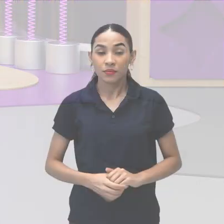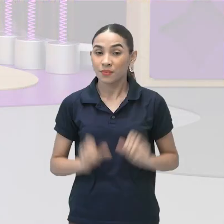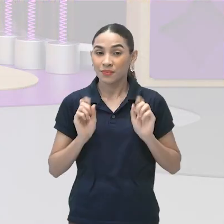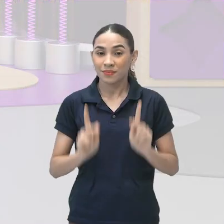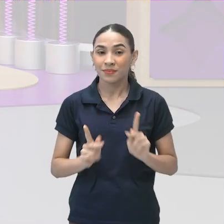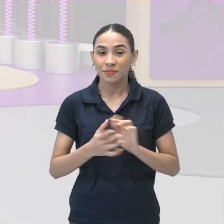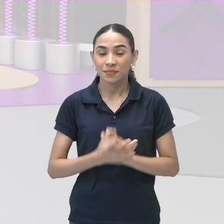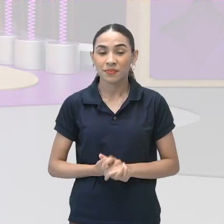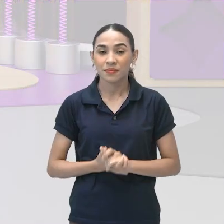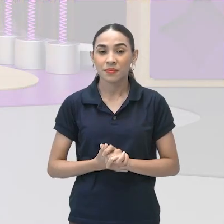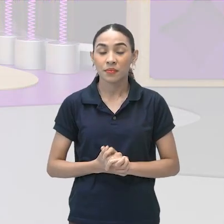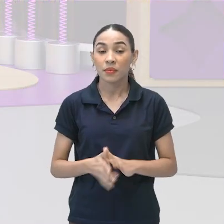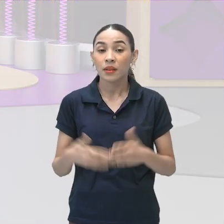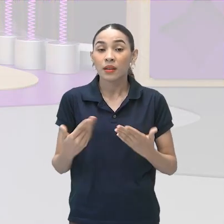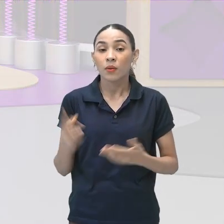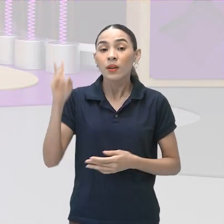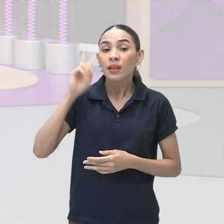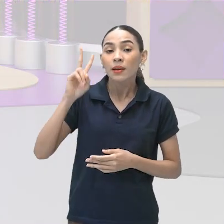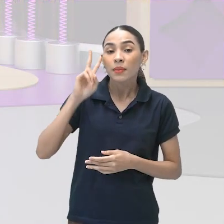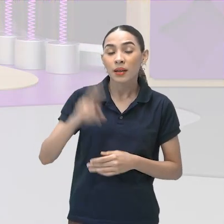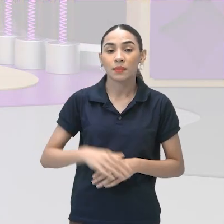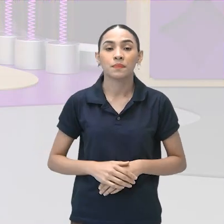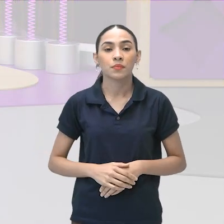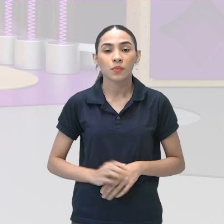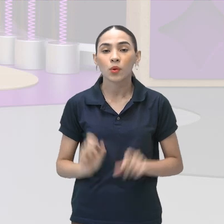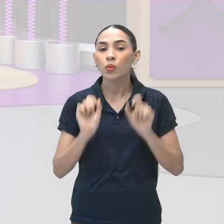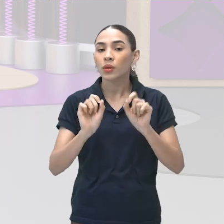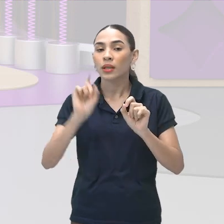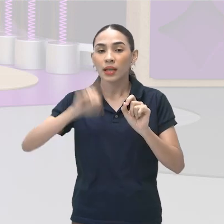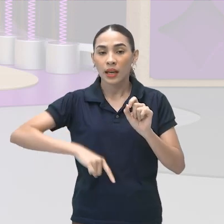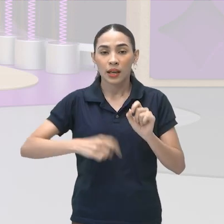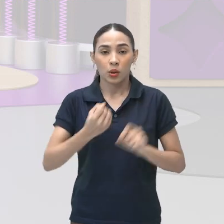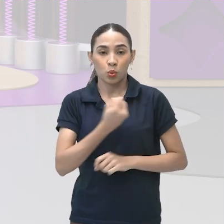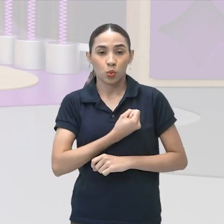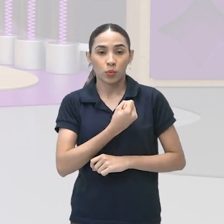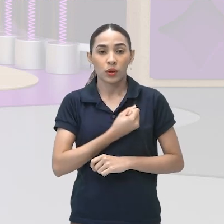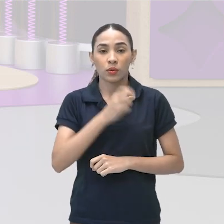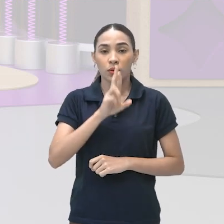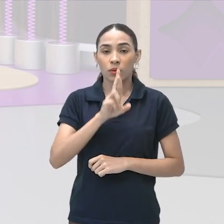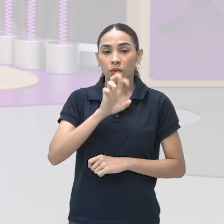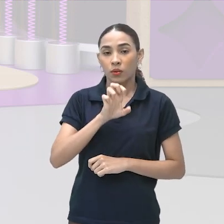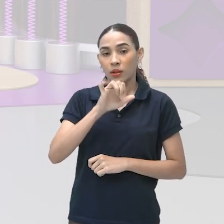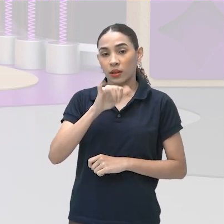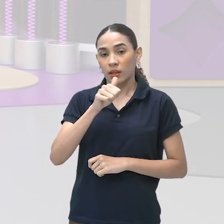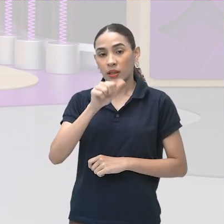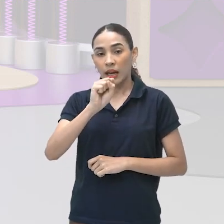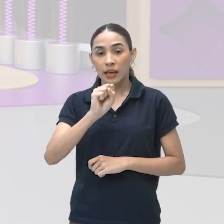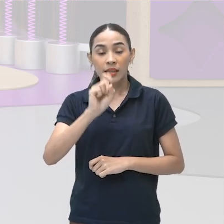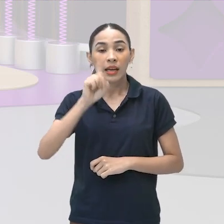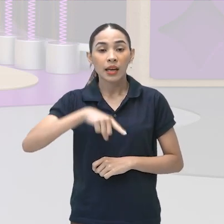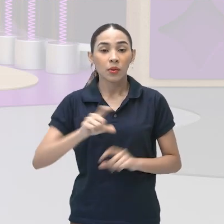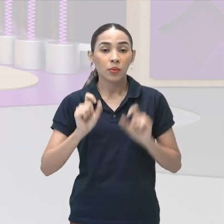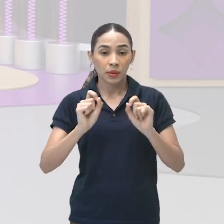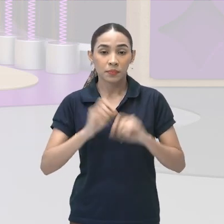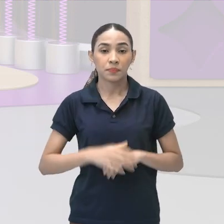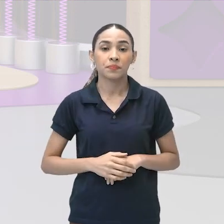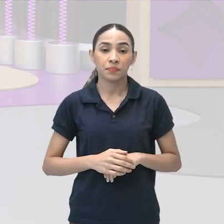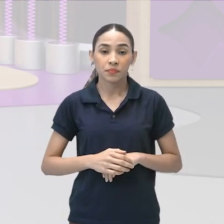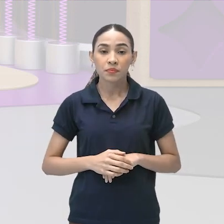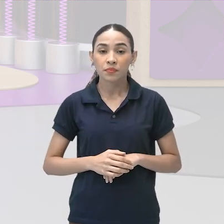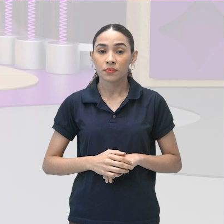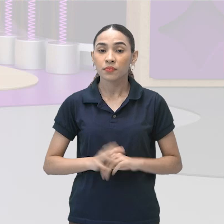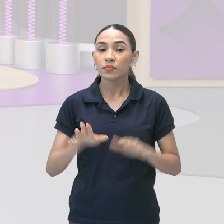Muito bem, vamos lembrar, né, o que são os números reais. Os números reais, na verdade, eles